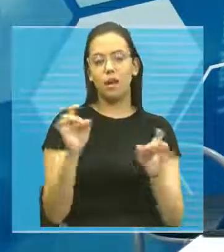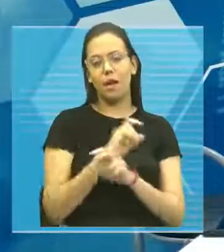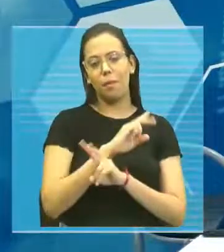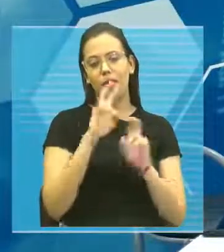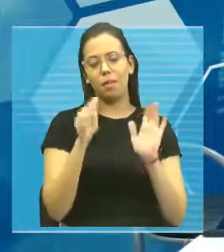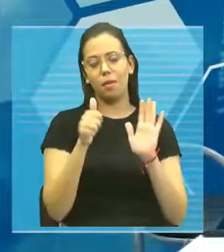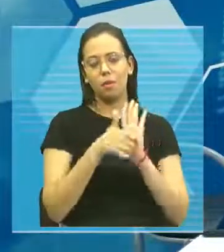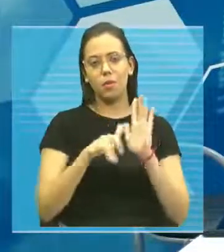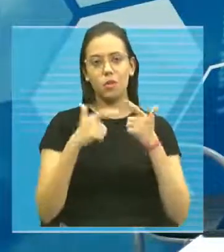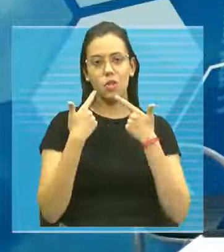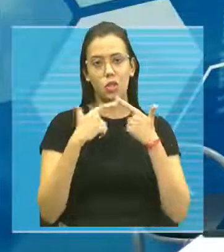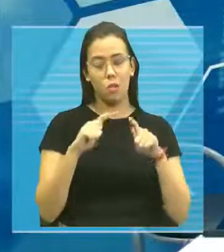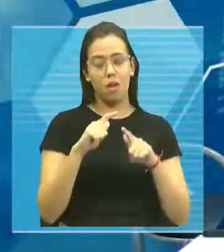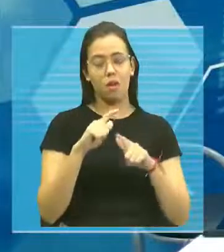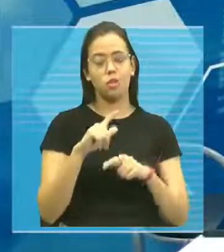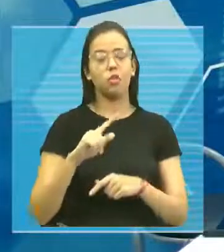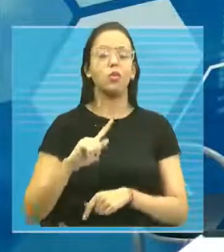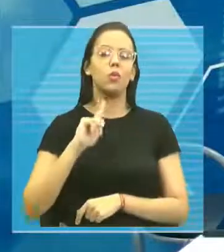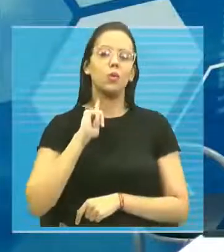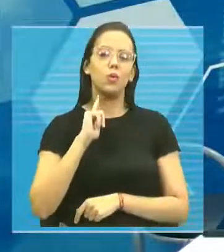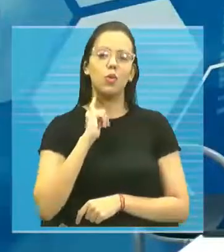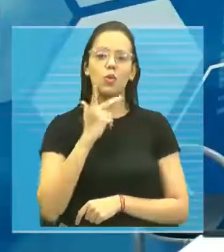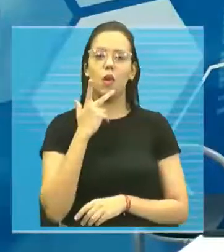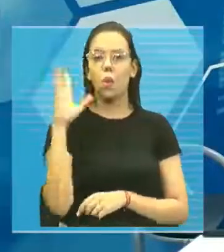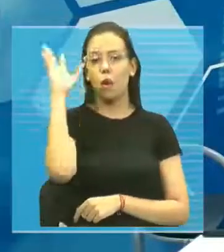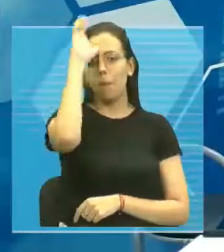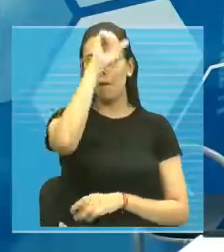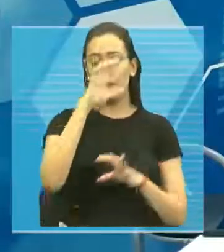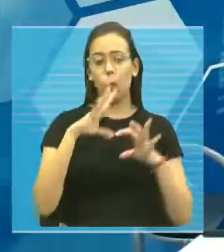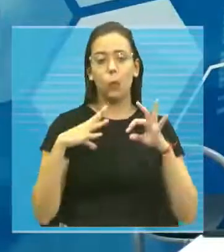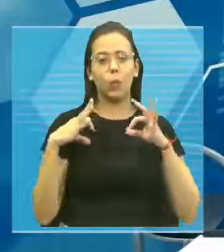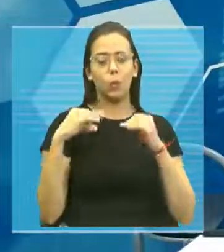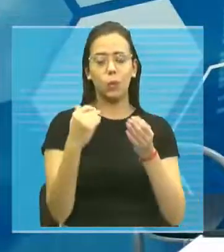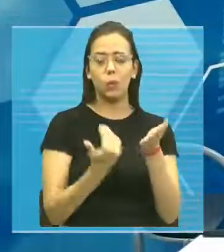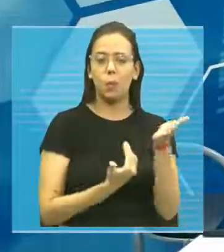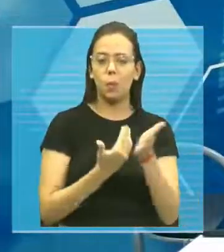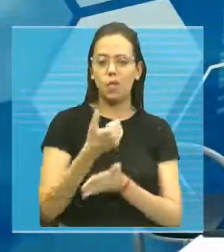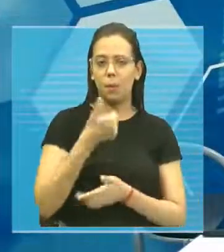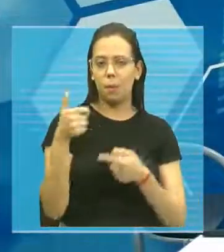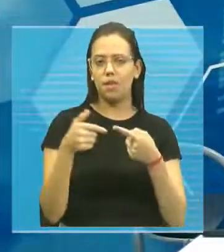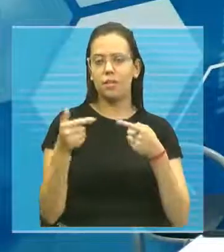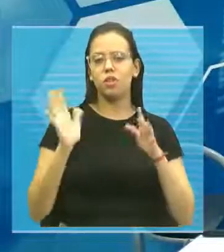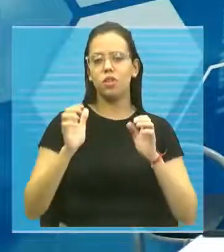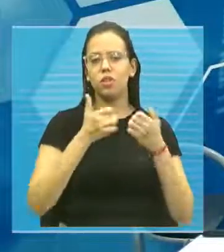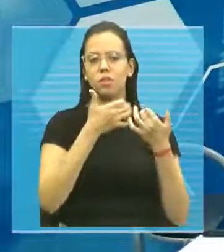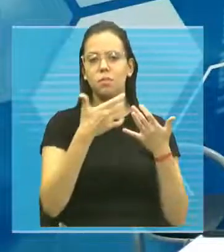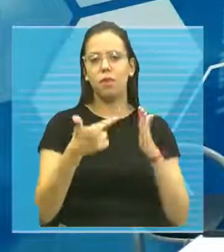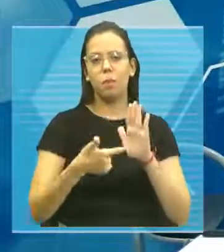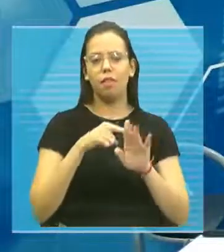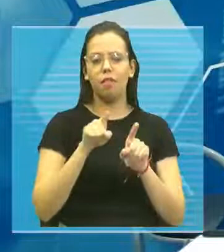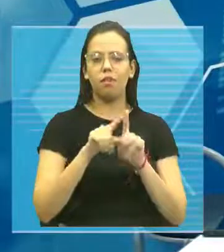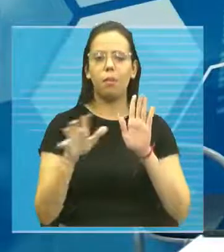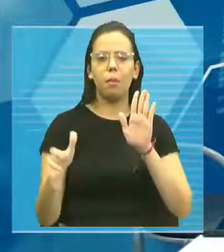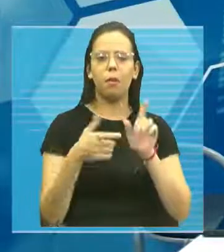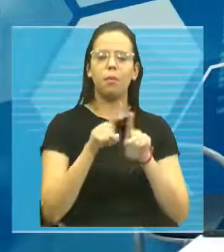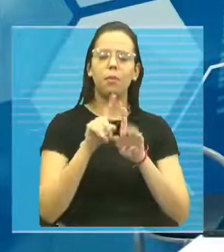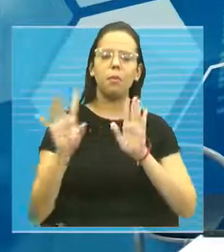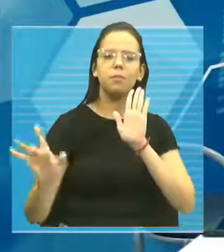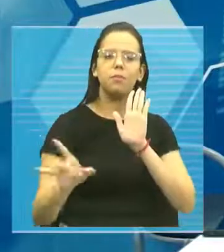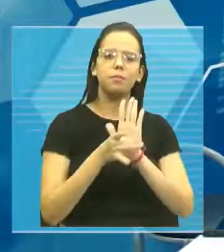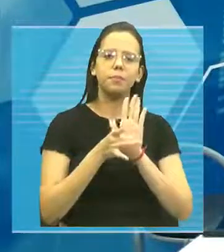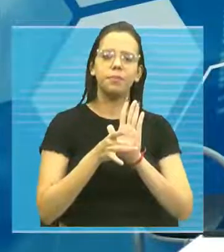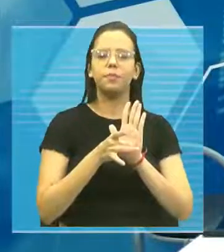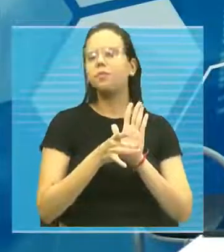figura de linguagem que o Jorge disse que aprendeu todas cara desde a primeira semana já falamos de metáfora hipérbole personificação